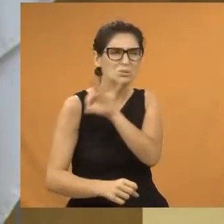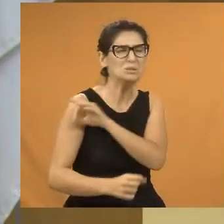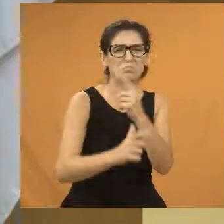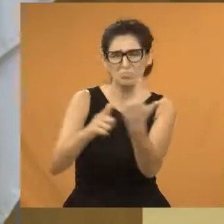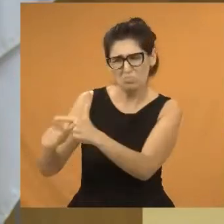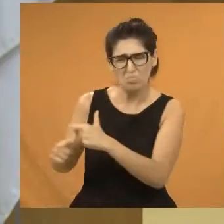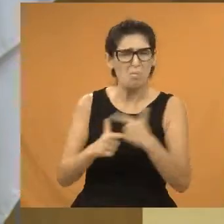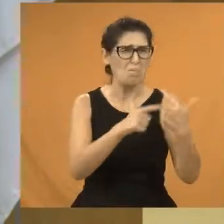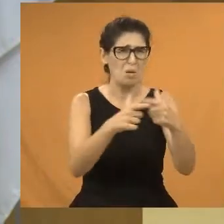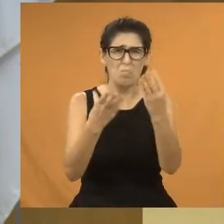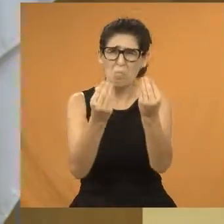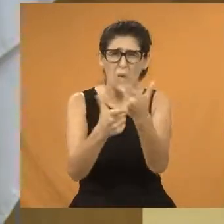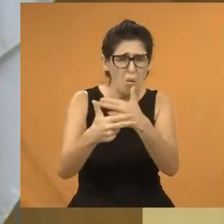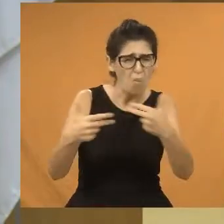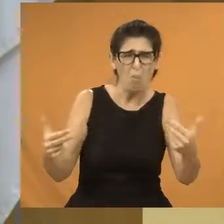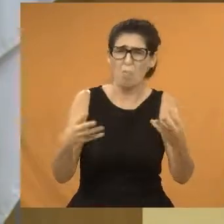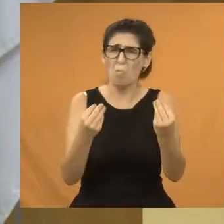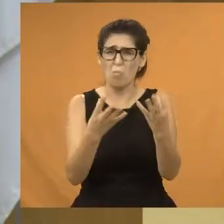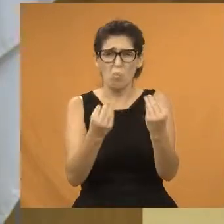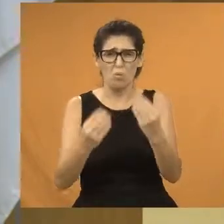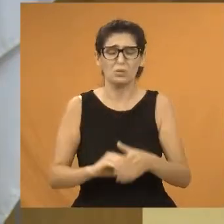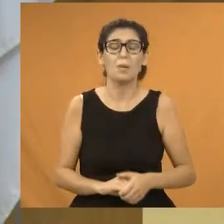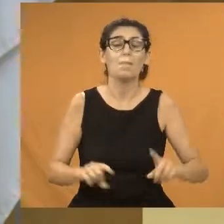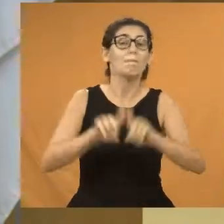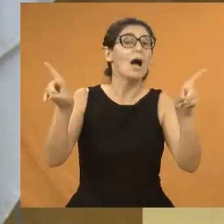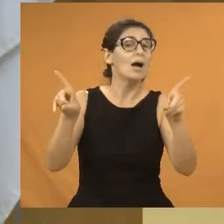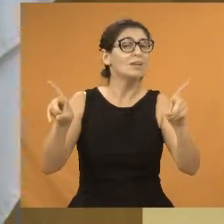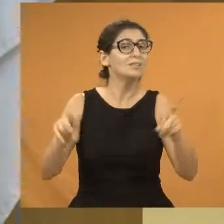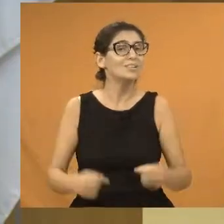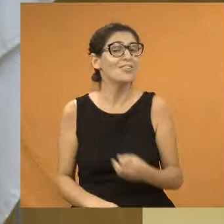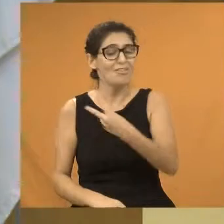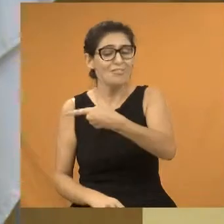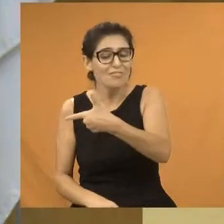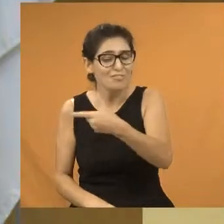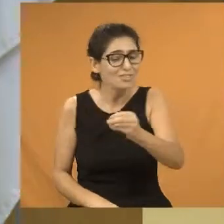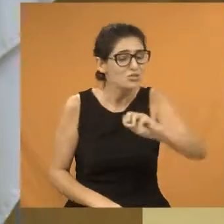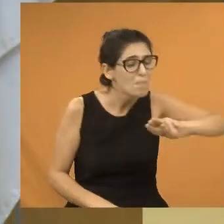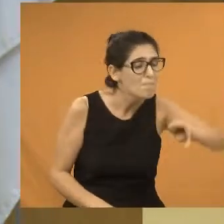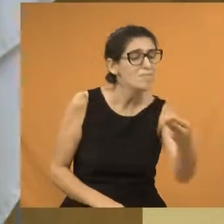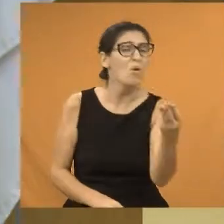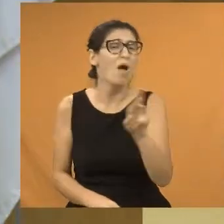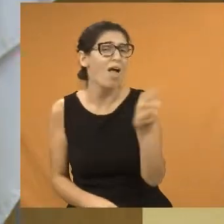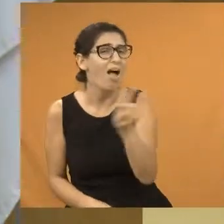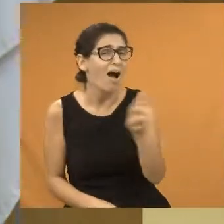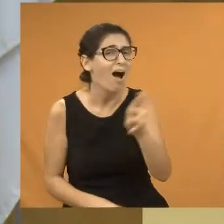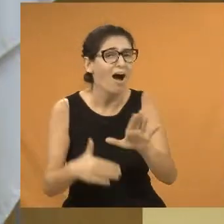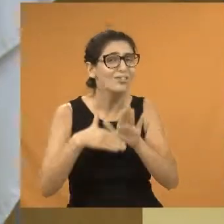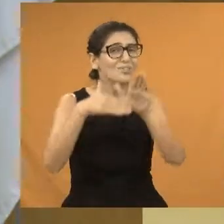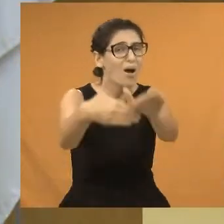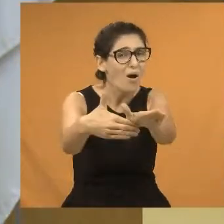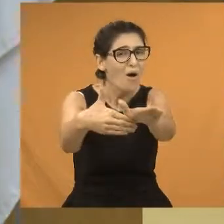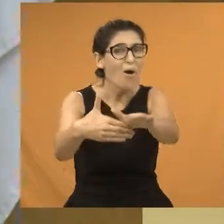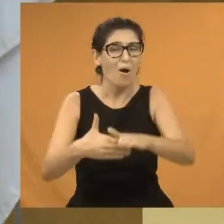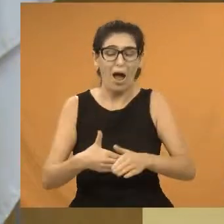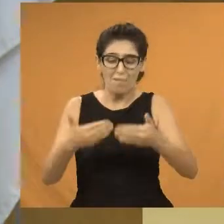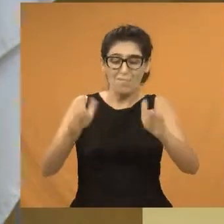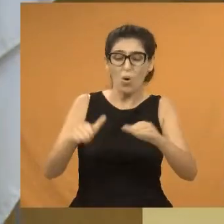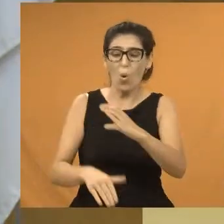Dória acabou de anunciar um investimento de 20 milhões de reais para ampliação do Copom em São José dos